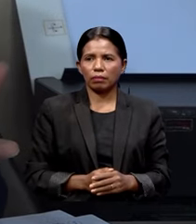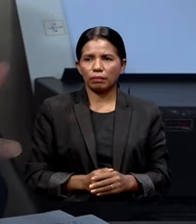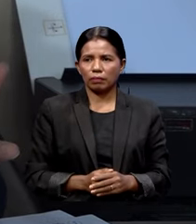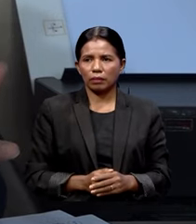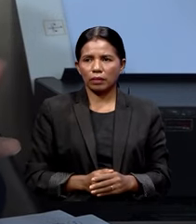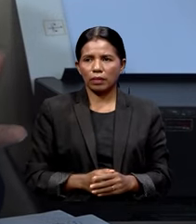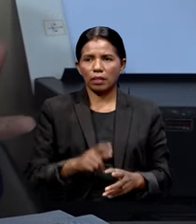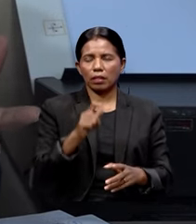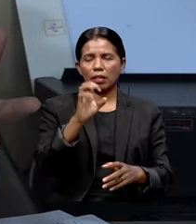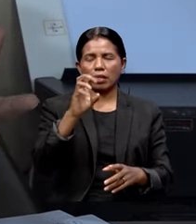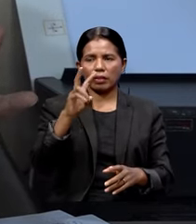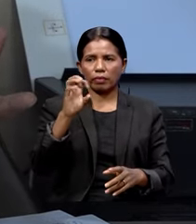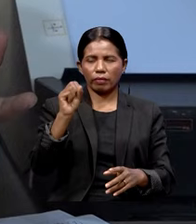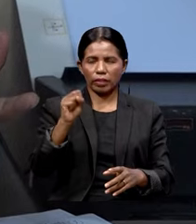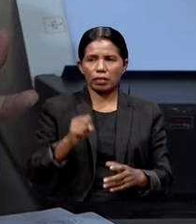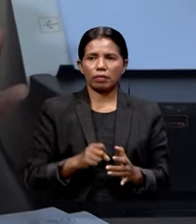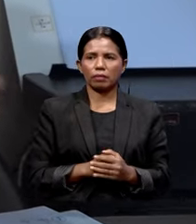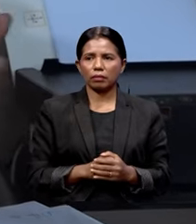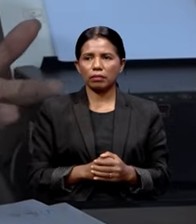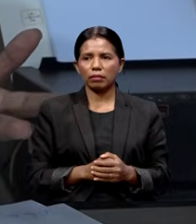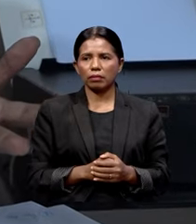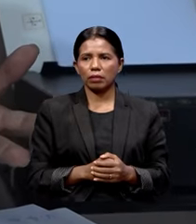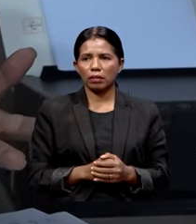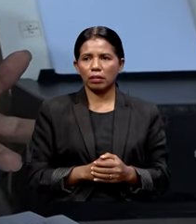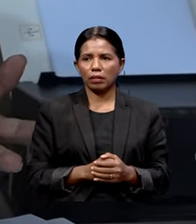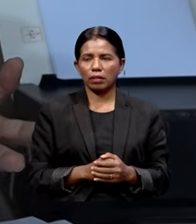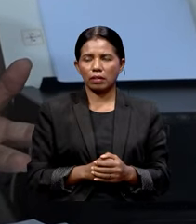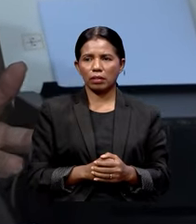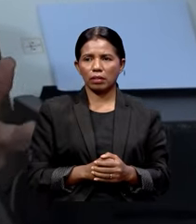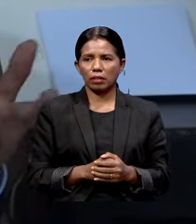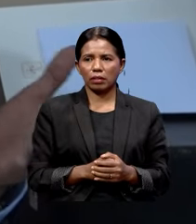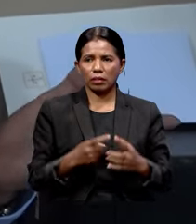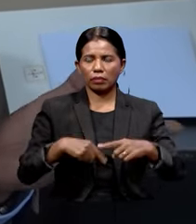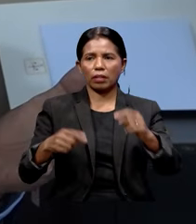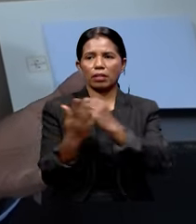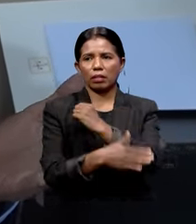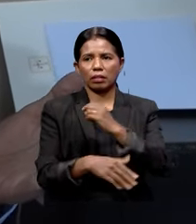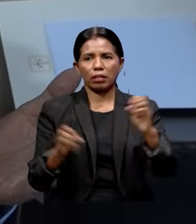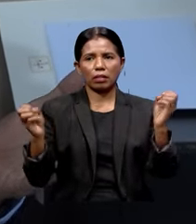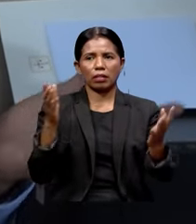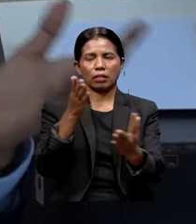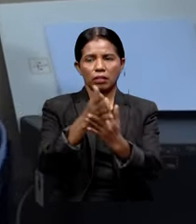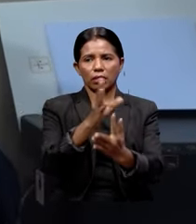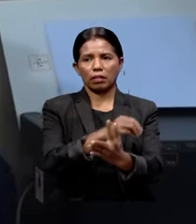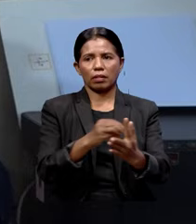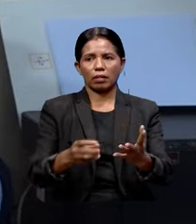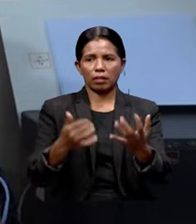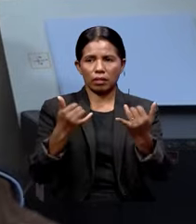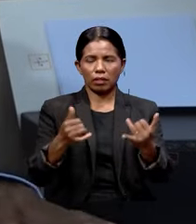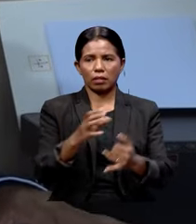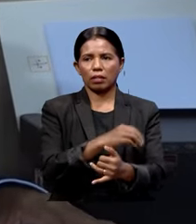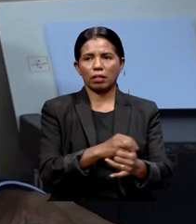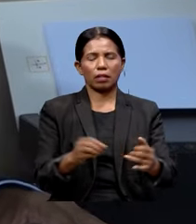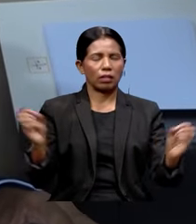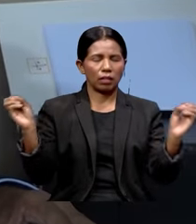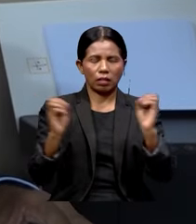Senhor Teves Junior, né? Se filha bat. Nem a que se lá aplica prisão perpétua. E da nem má fé, da nem bela